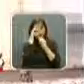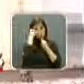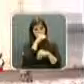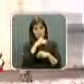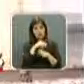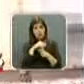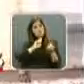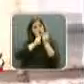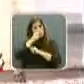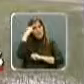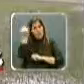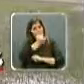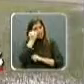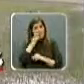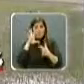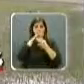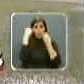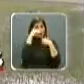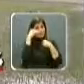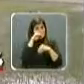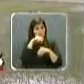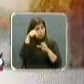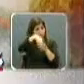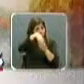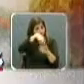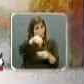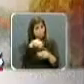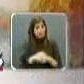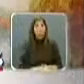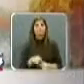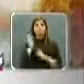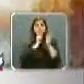opinião sobre o ensino que é ali ministrado. Nesta entrevista na RTP...